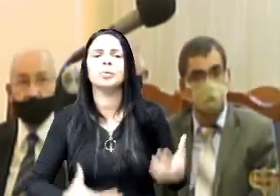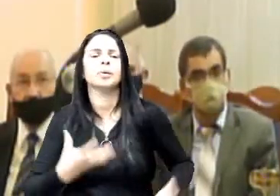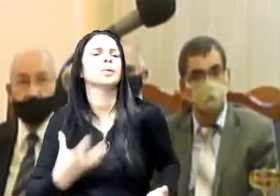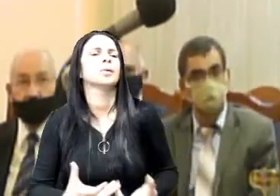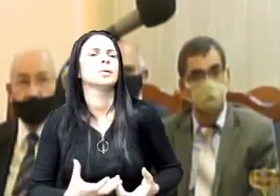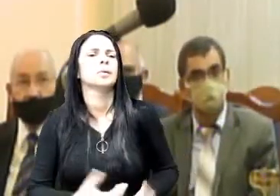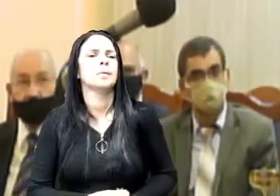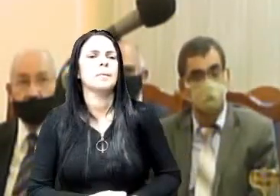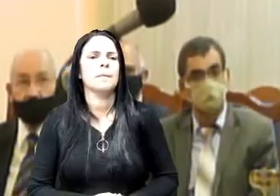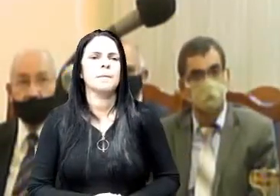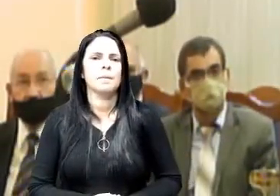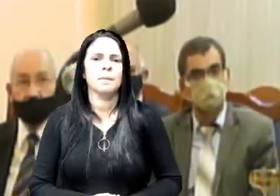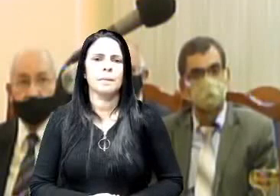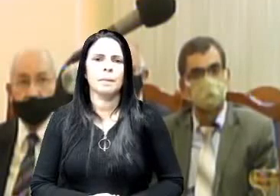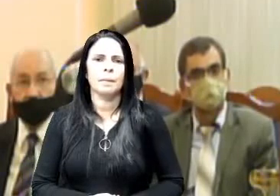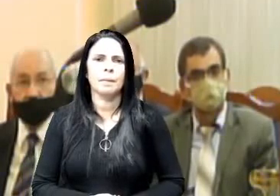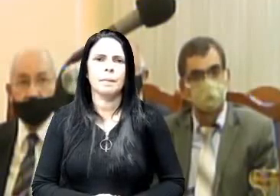é